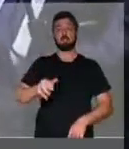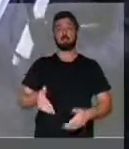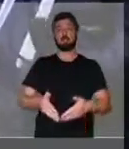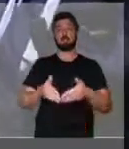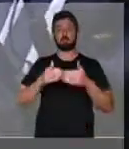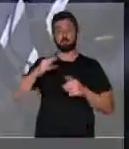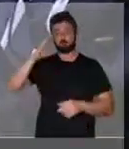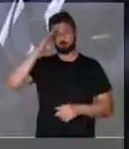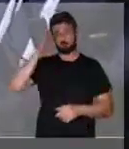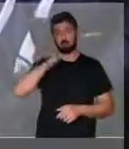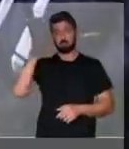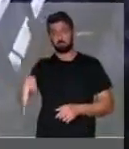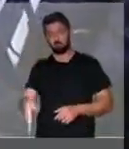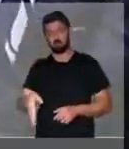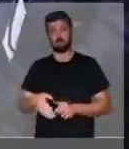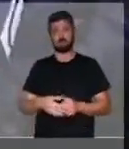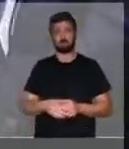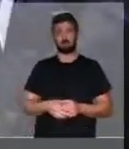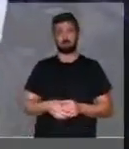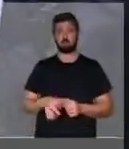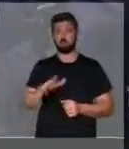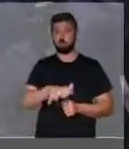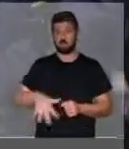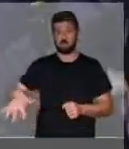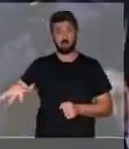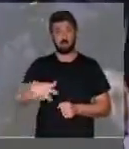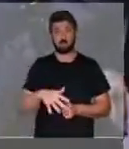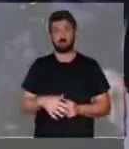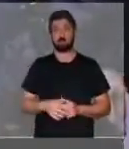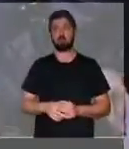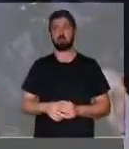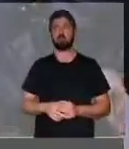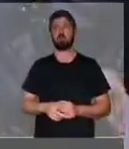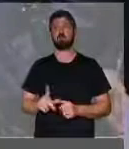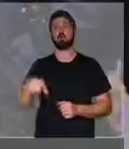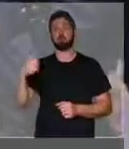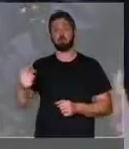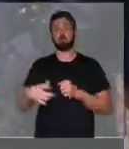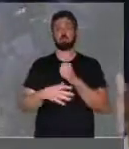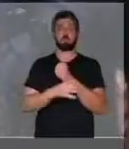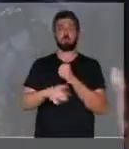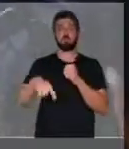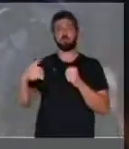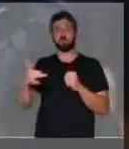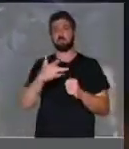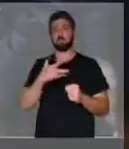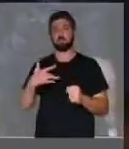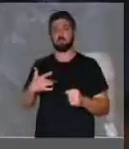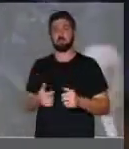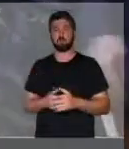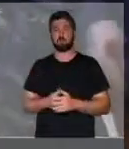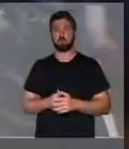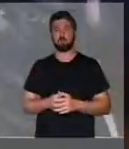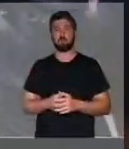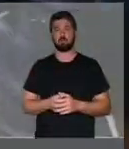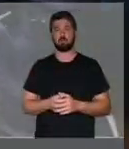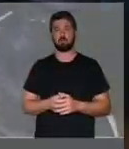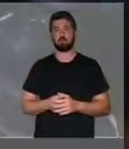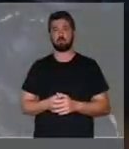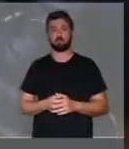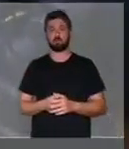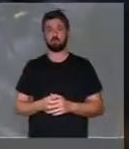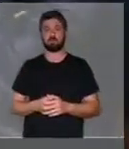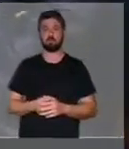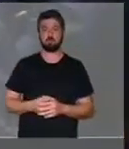de intervenção no nosso Estado. Intervenção geral e depois intervenção na área de segurança e na área de saúde. Então é nítido